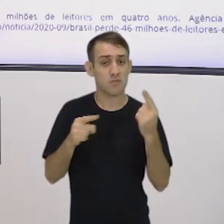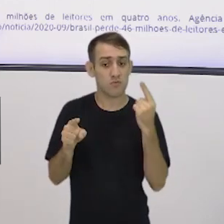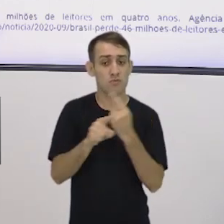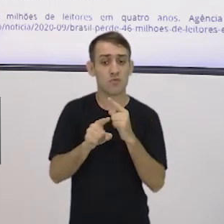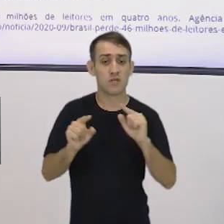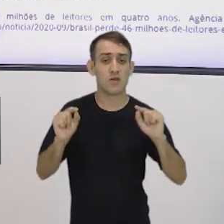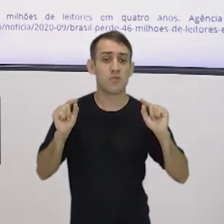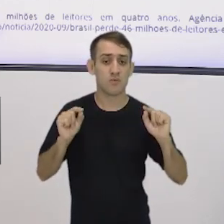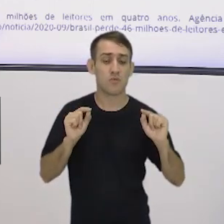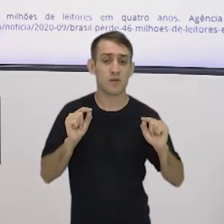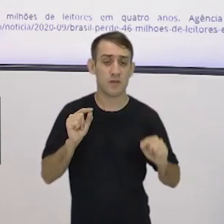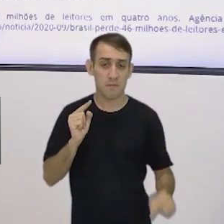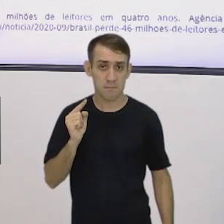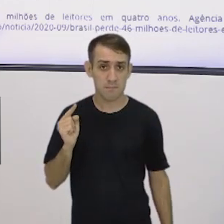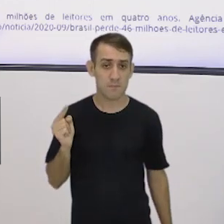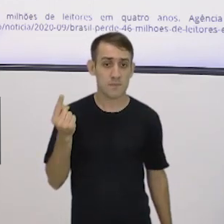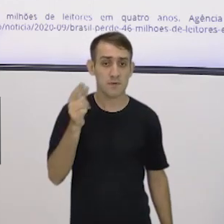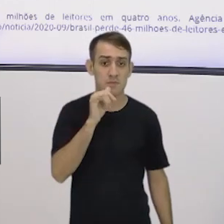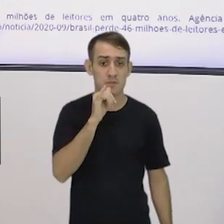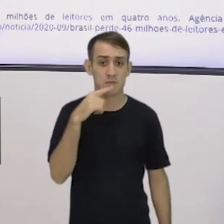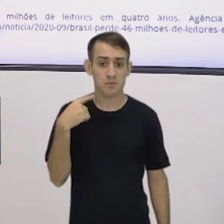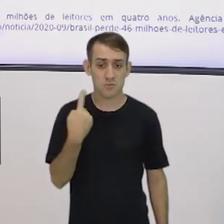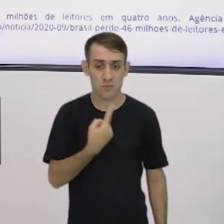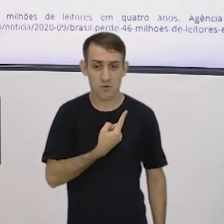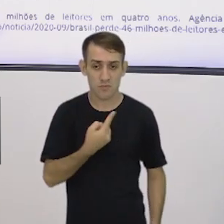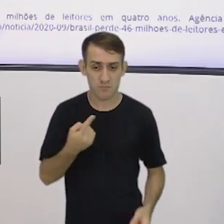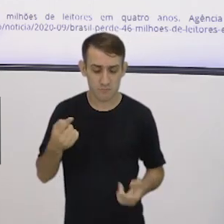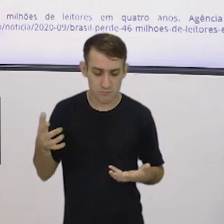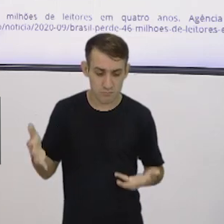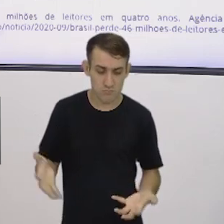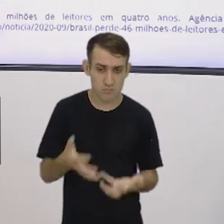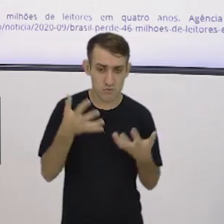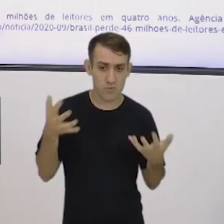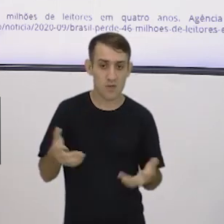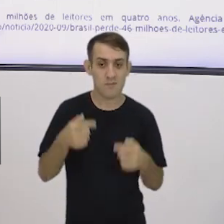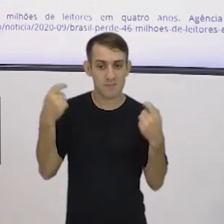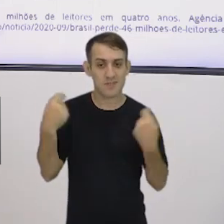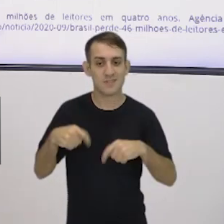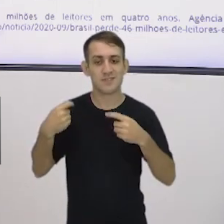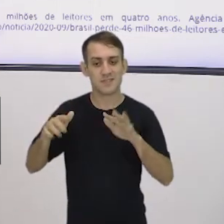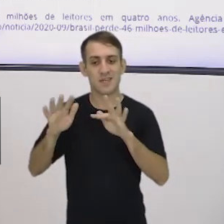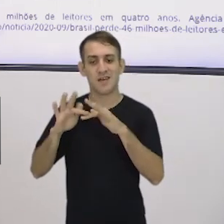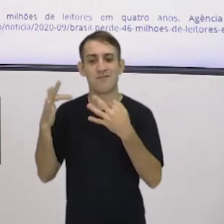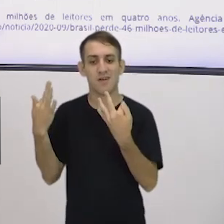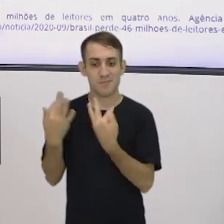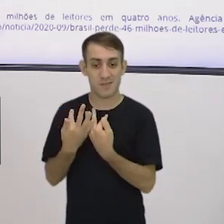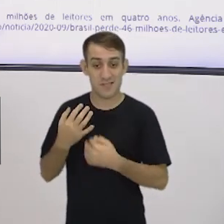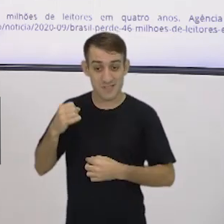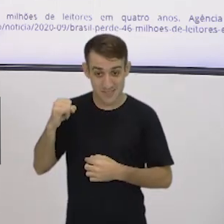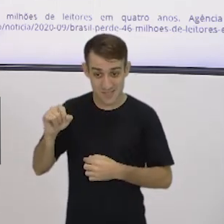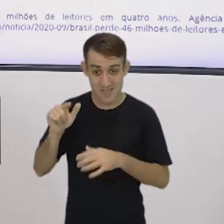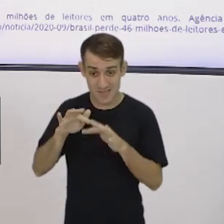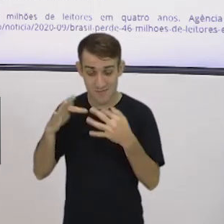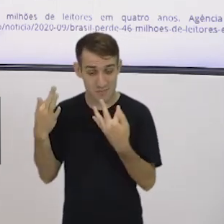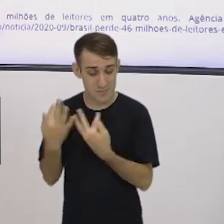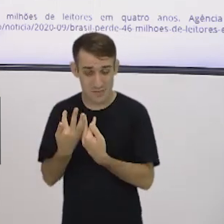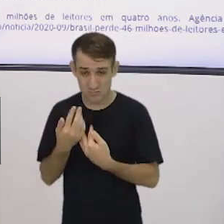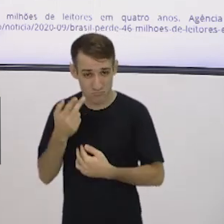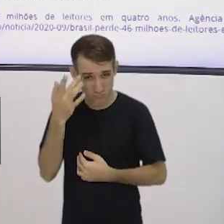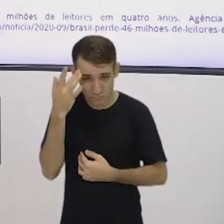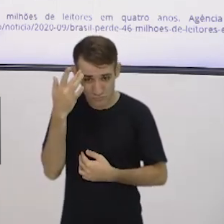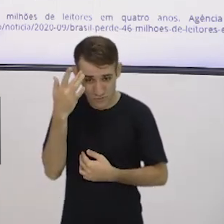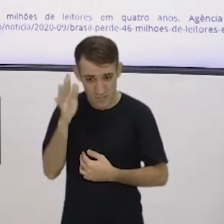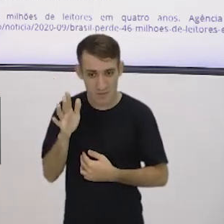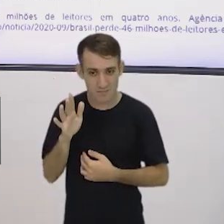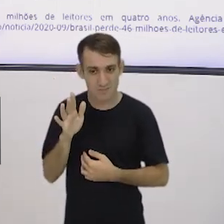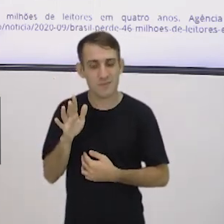O primeiro agente motivador precisa ser a família. Sim. E se a família não der conta disso, esse